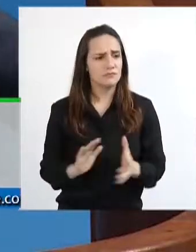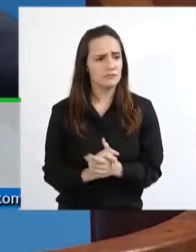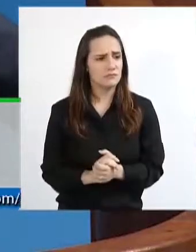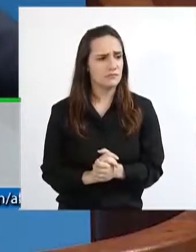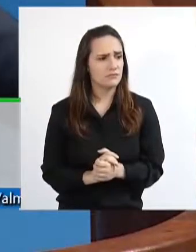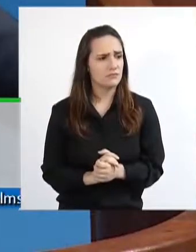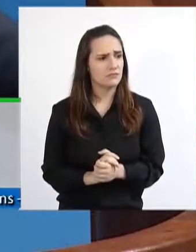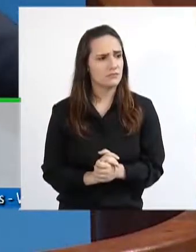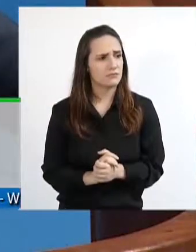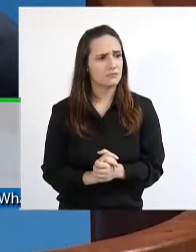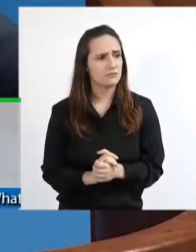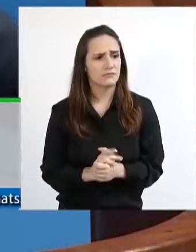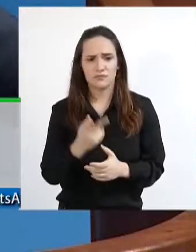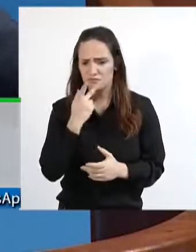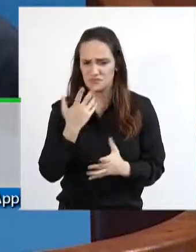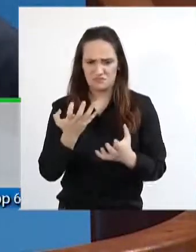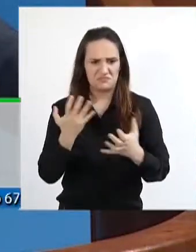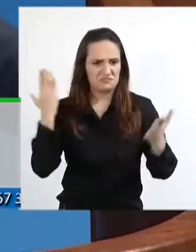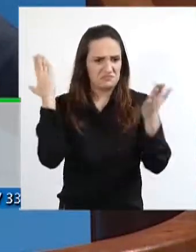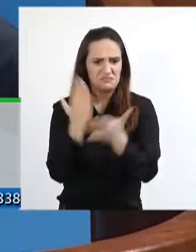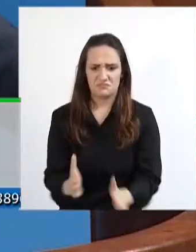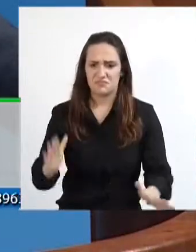se fala tanto.